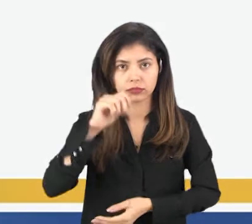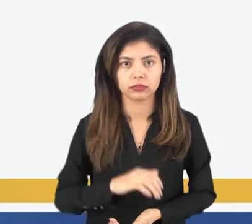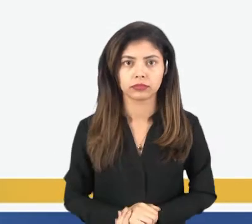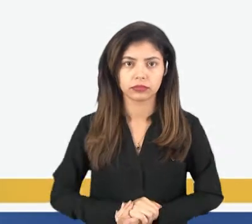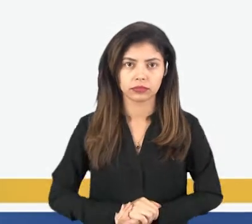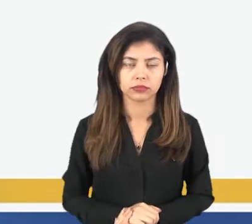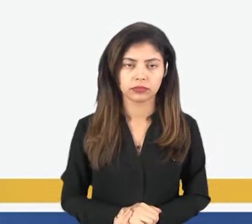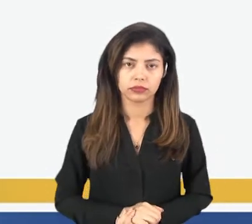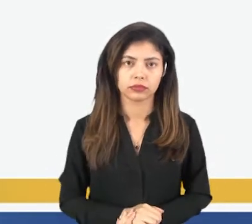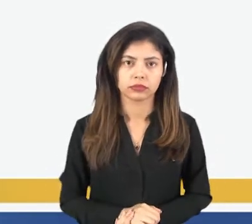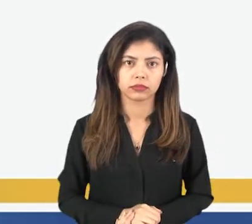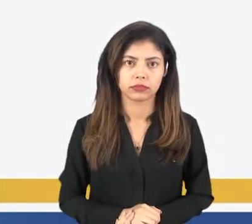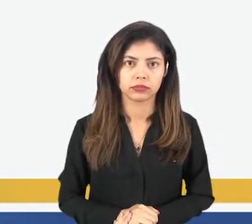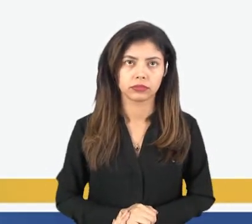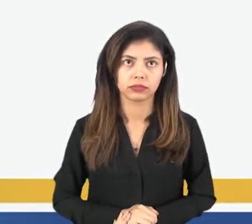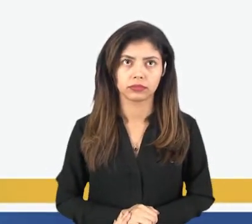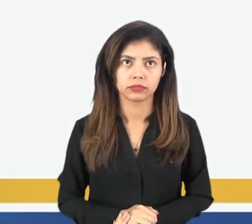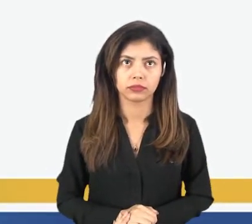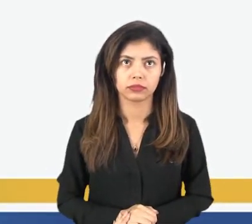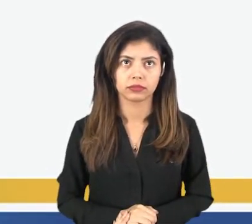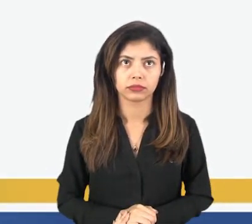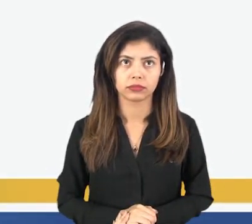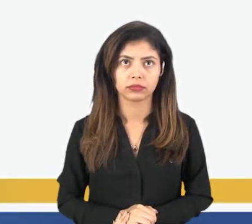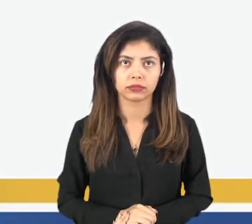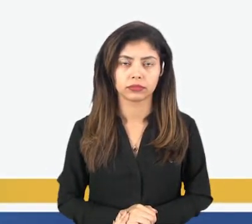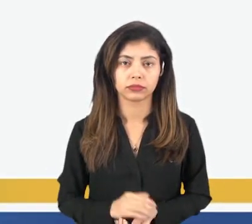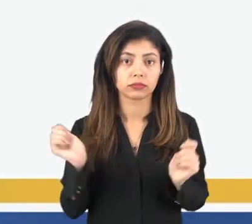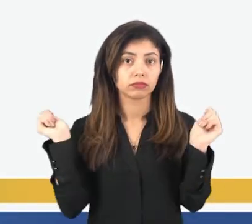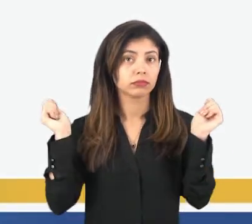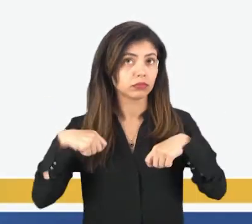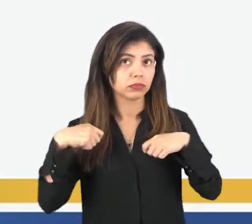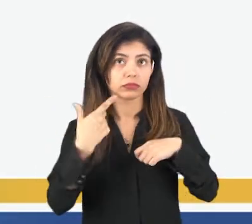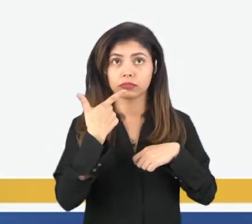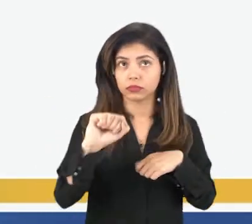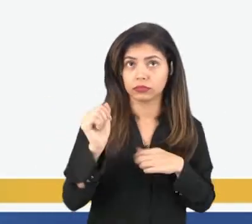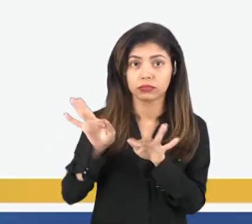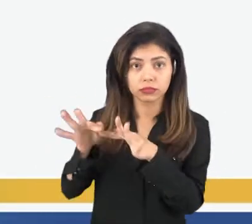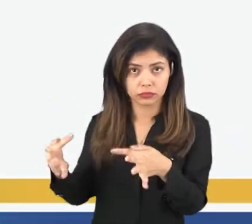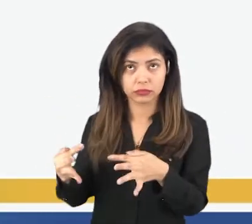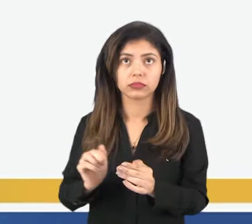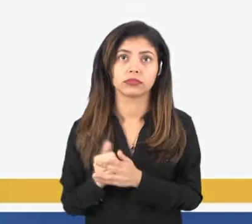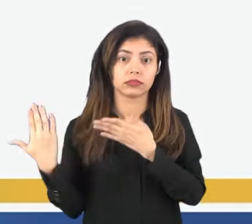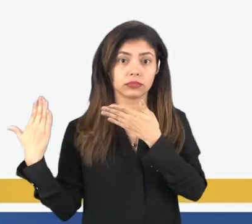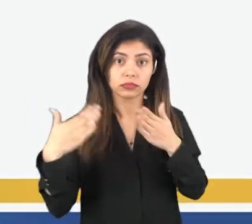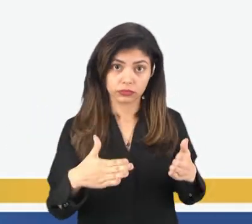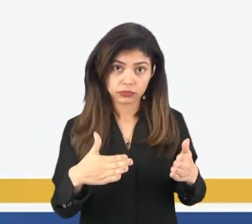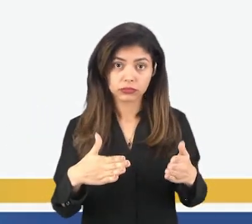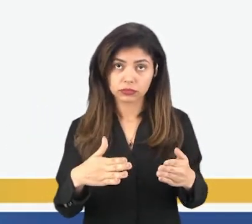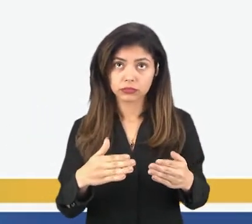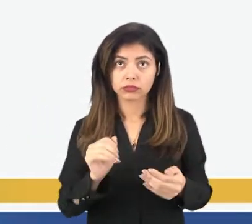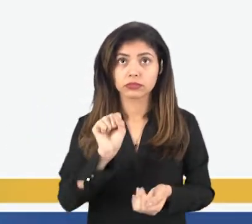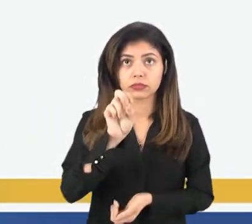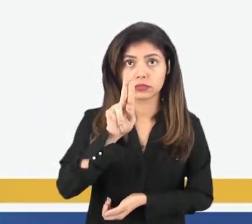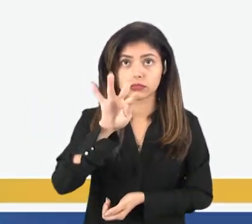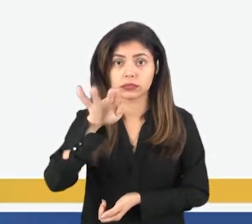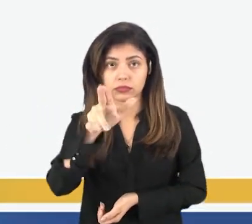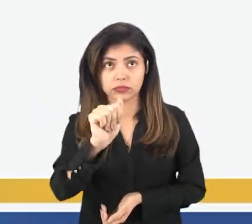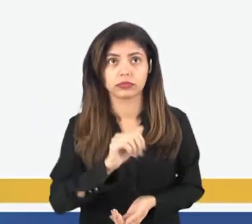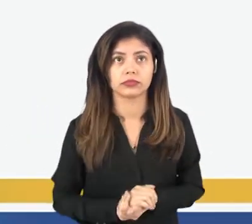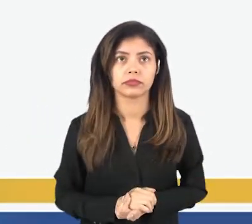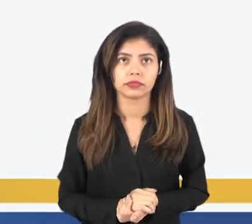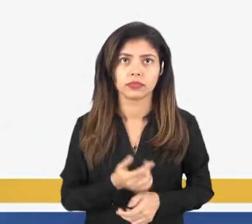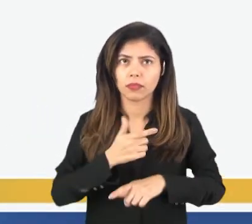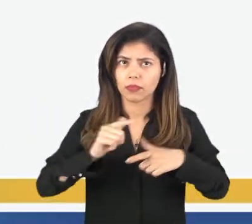autor, ok? Depois nós temos, ó, possui uma linguagem simples, objetiva e subjetiva.